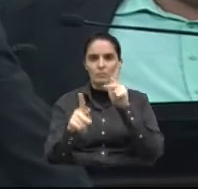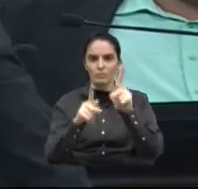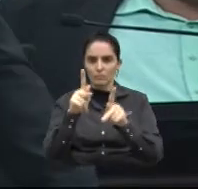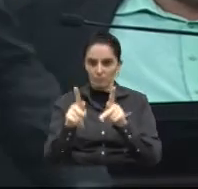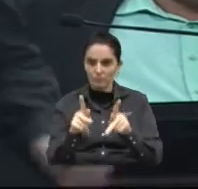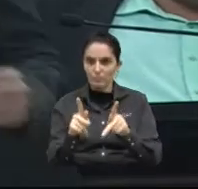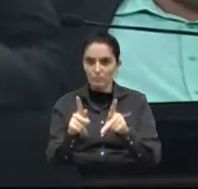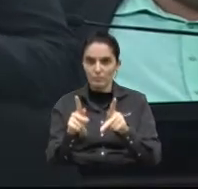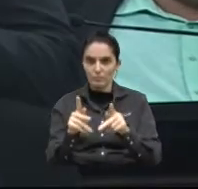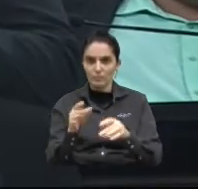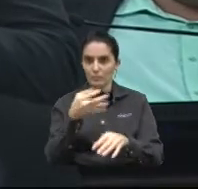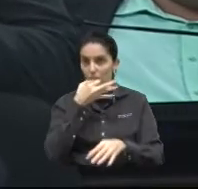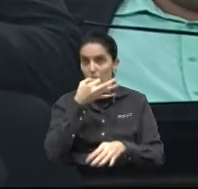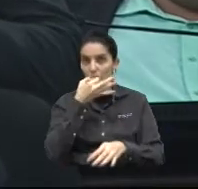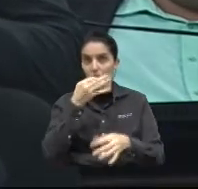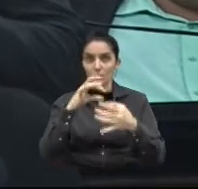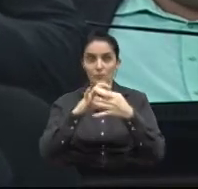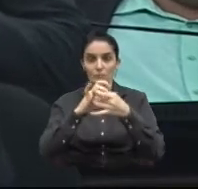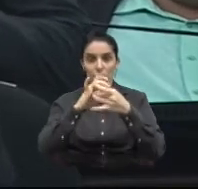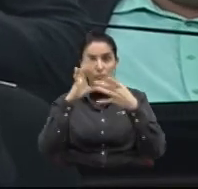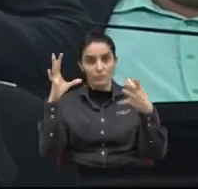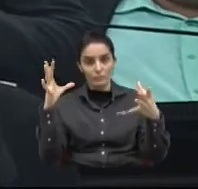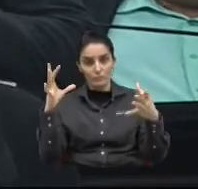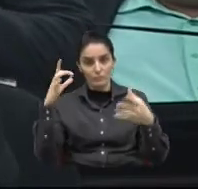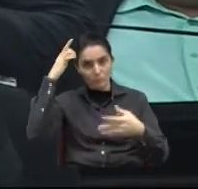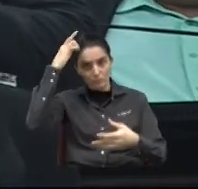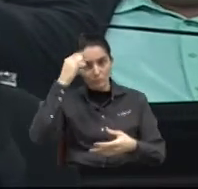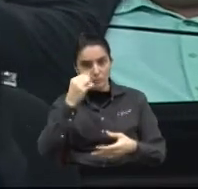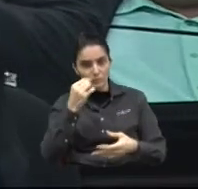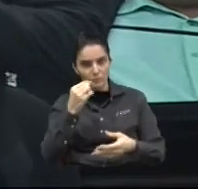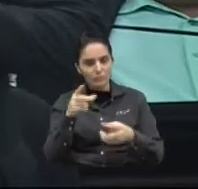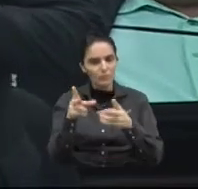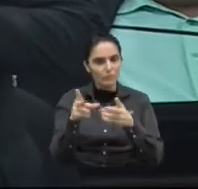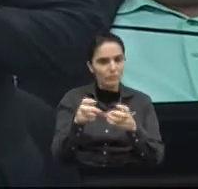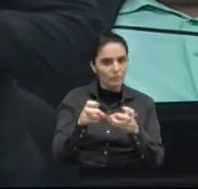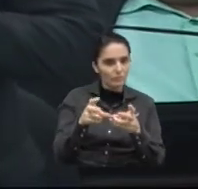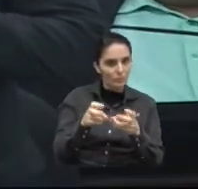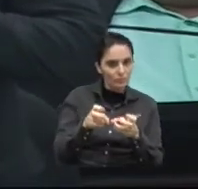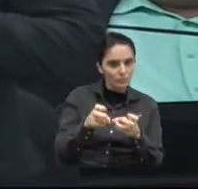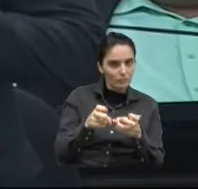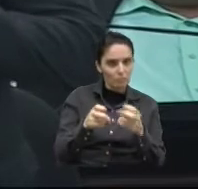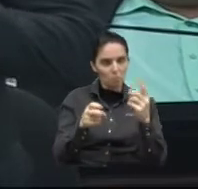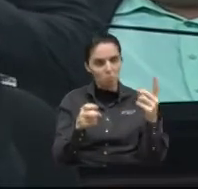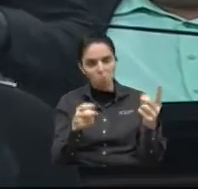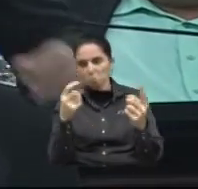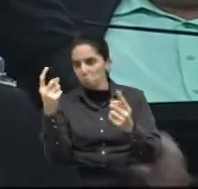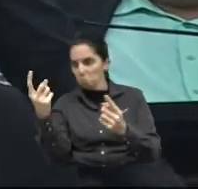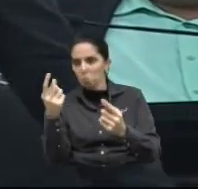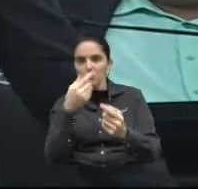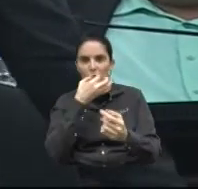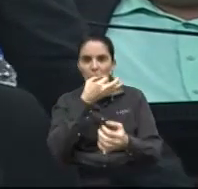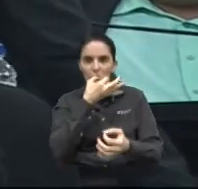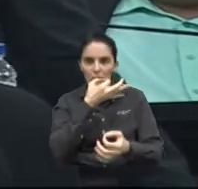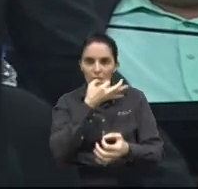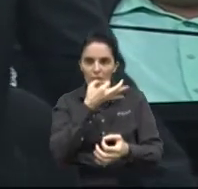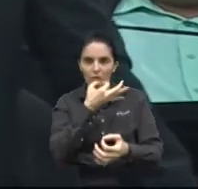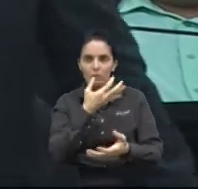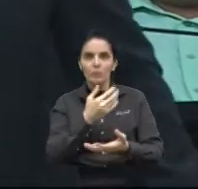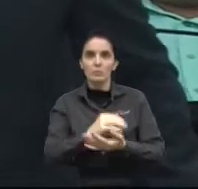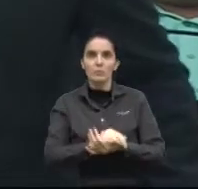eu pude acompanhar as palavras e os argumentos da